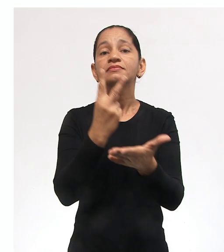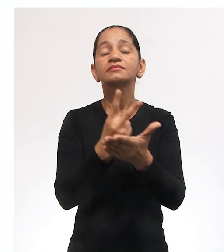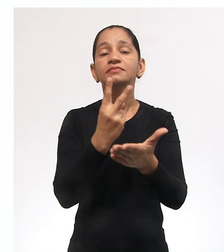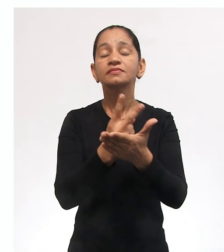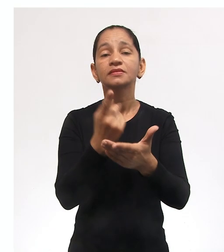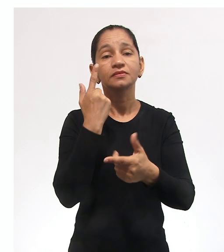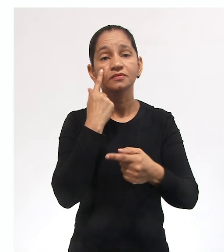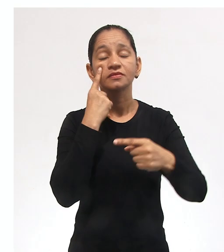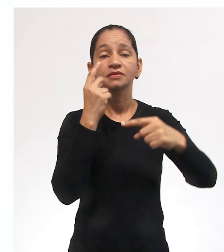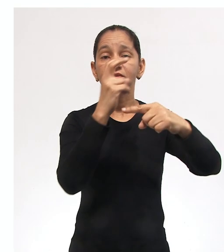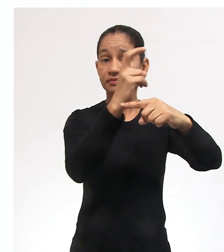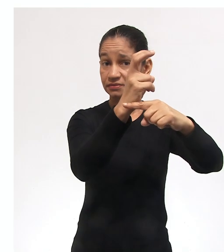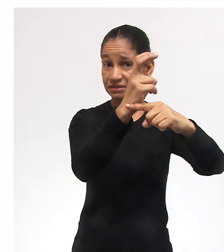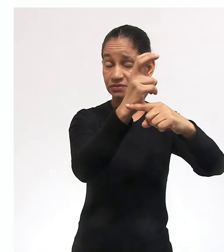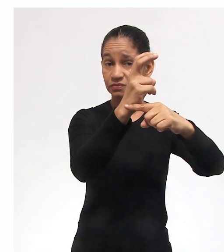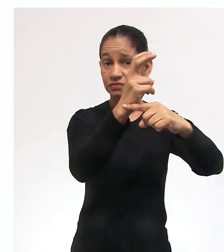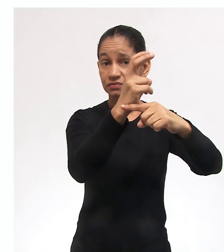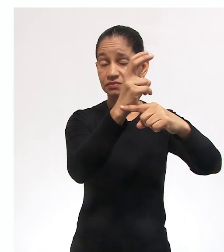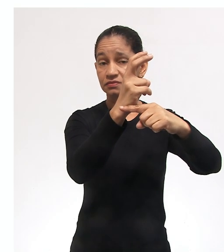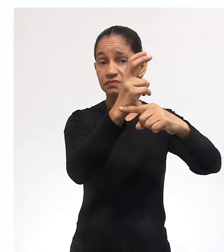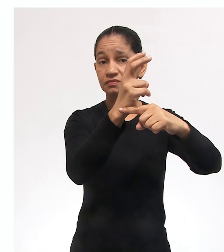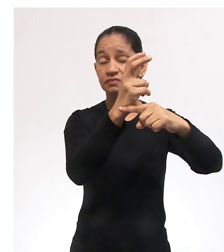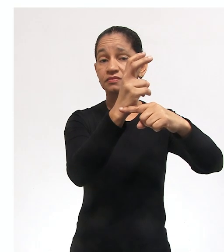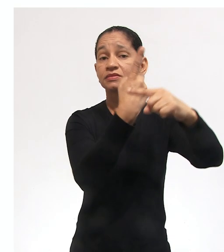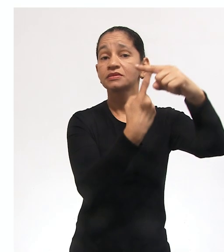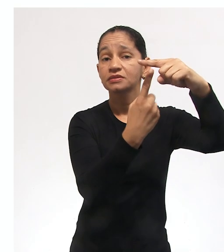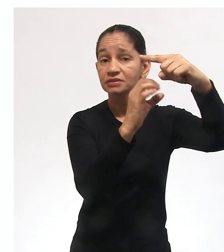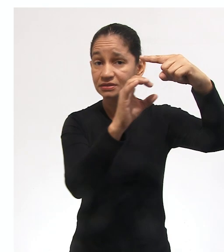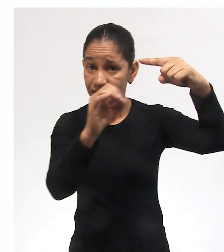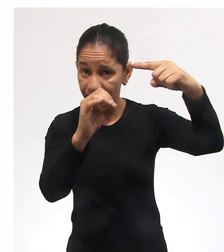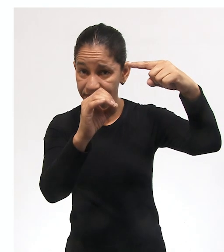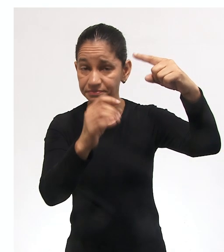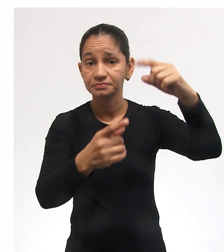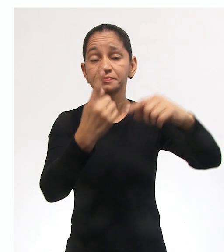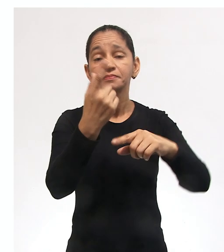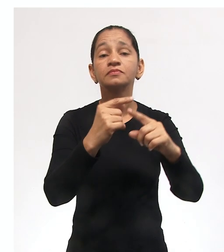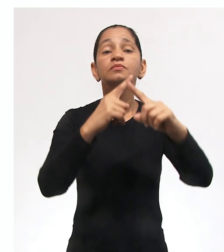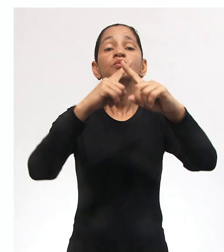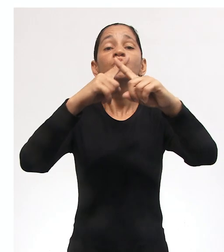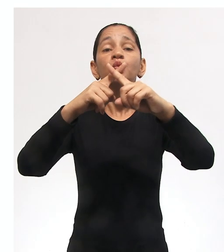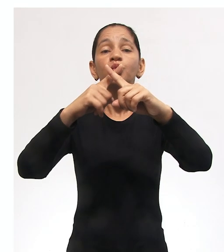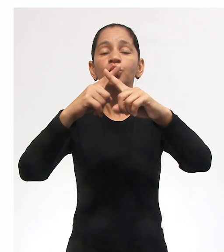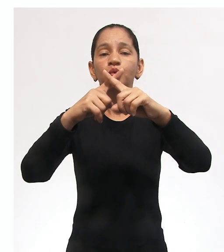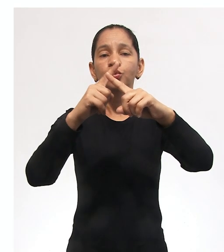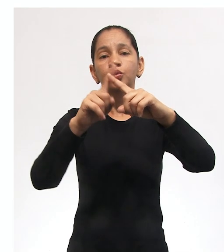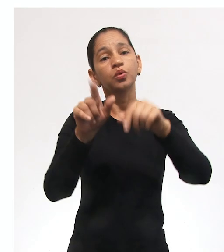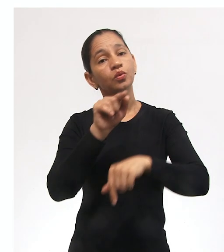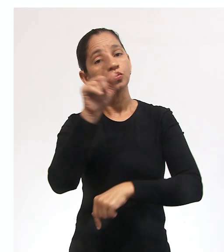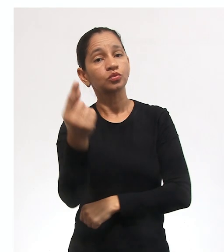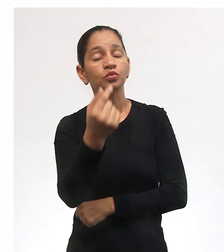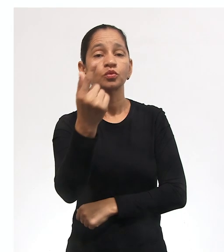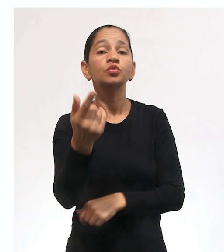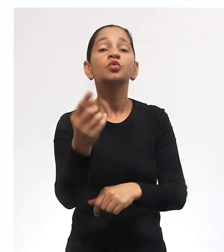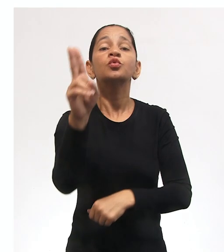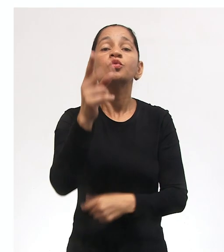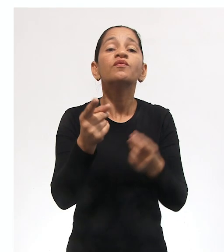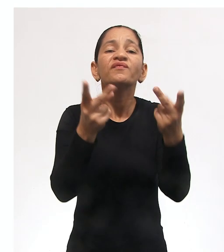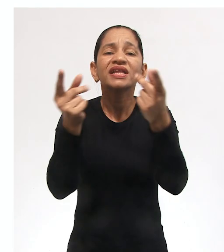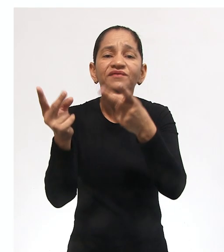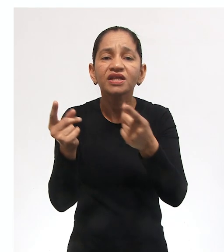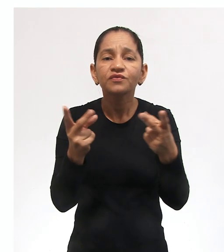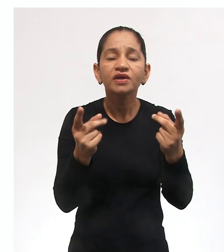porcentagem. A gente vai ter 5 sobre 100 multiplicado pelo valor do